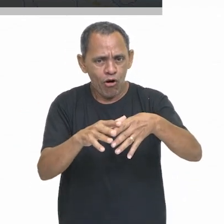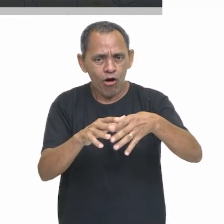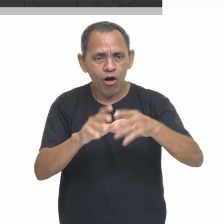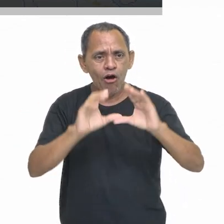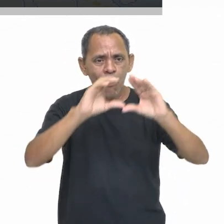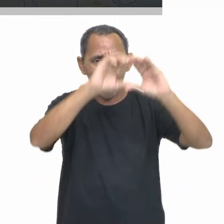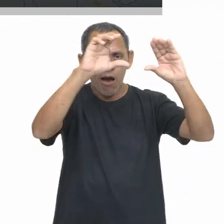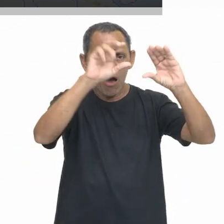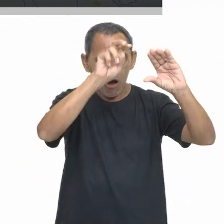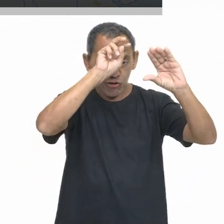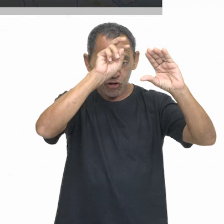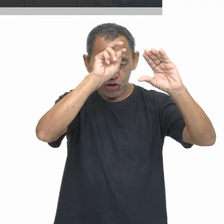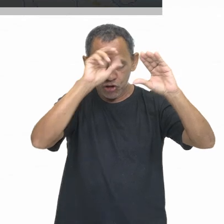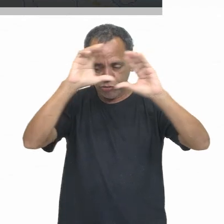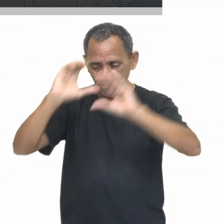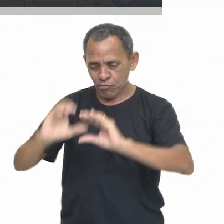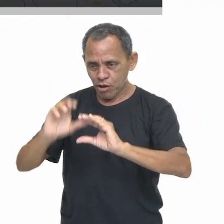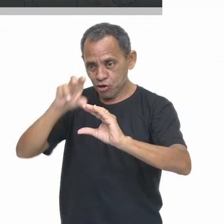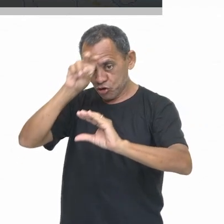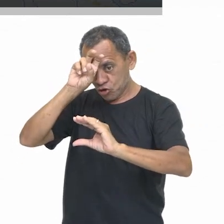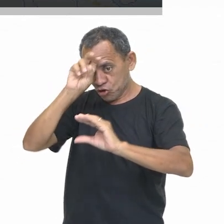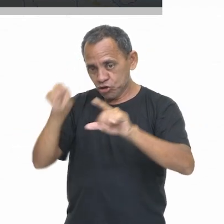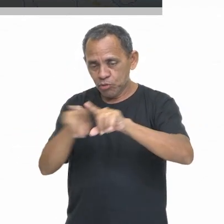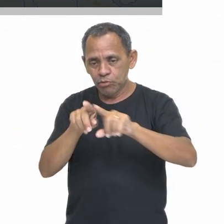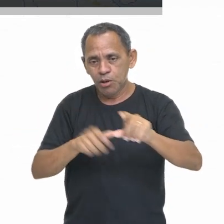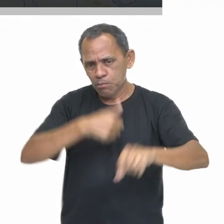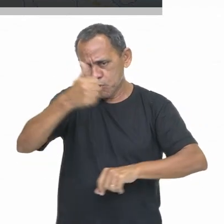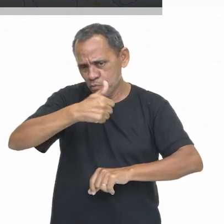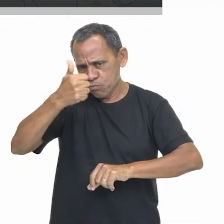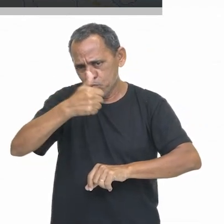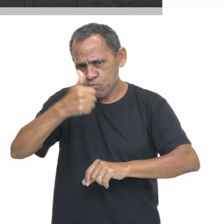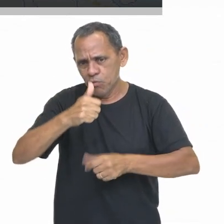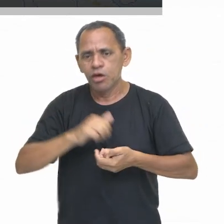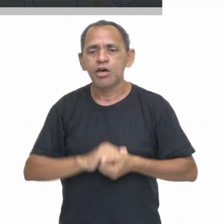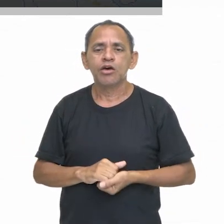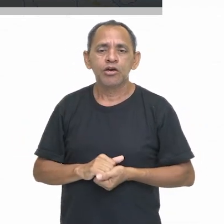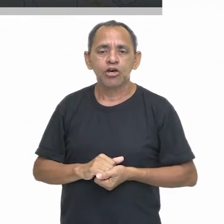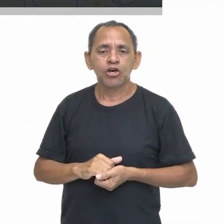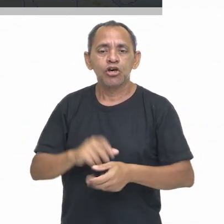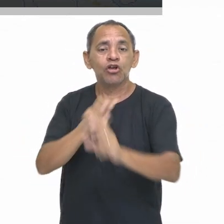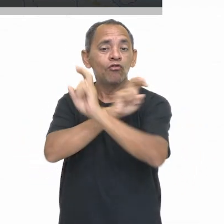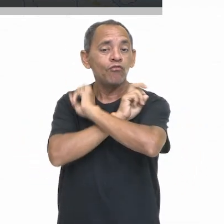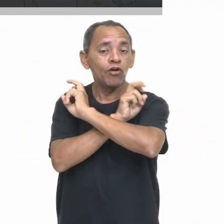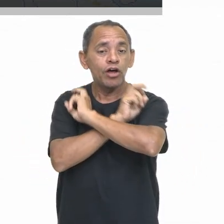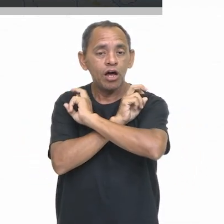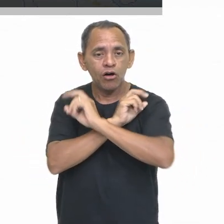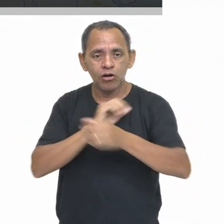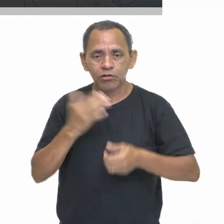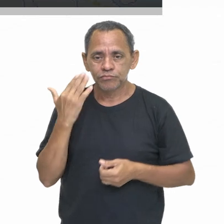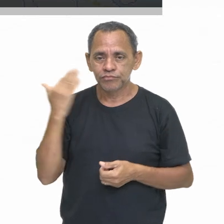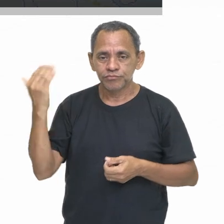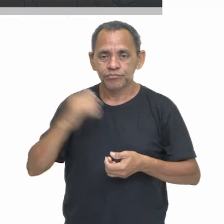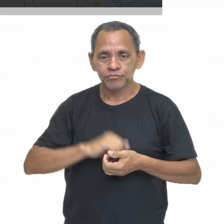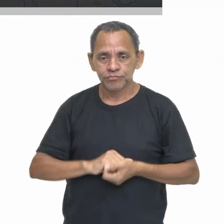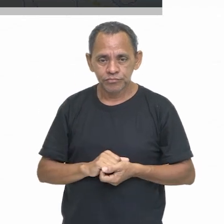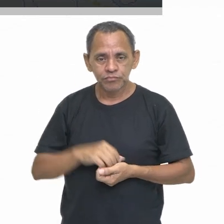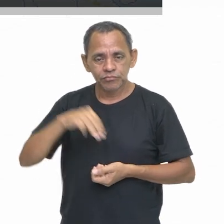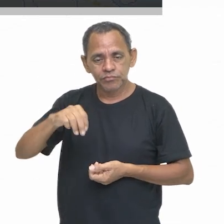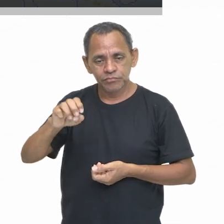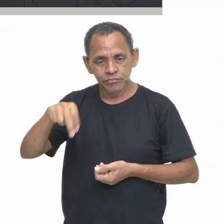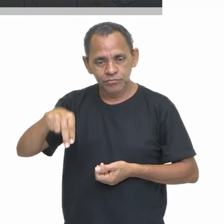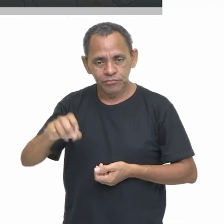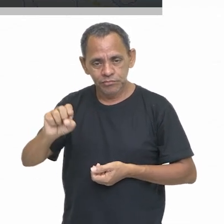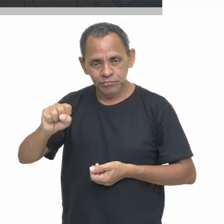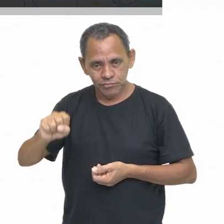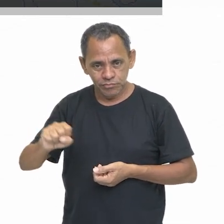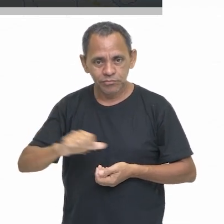né, realizado pelo primeiro faraó, o Namer, né, também conhecido como Menes,